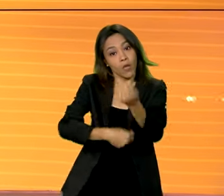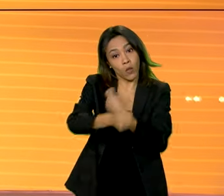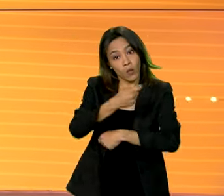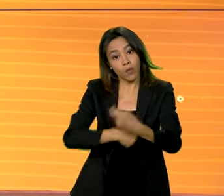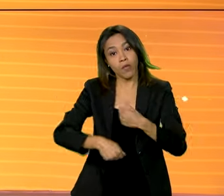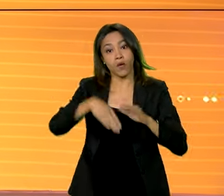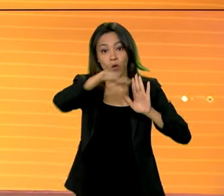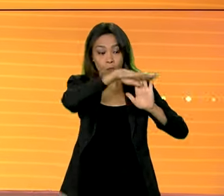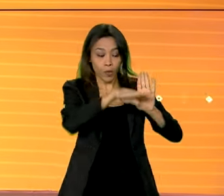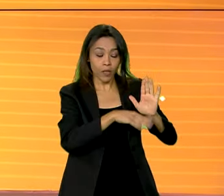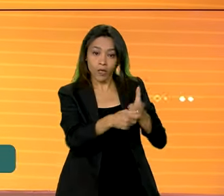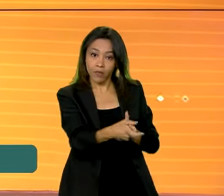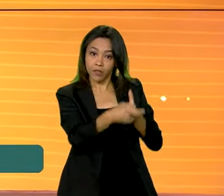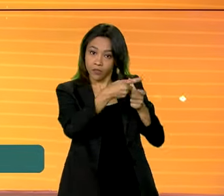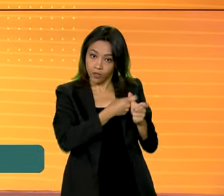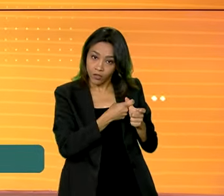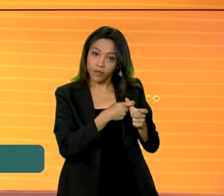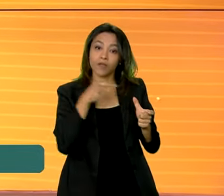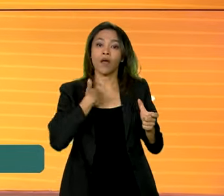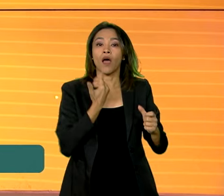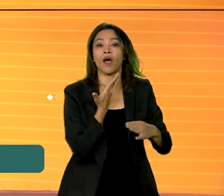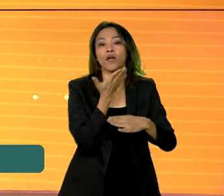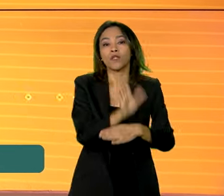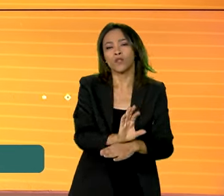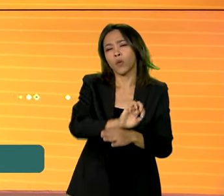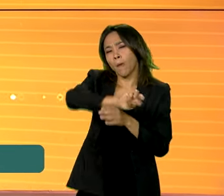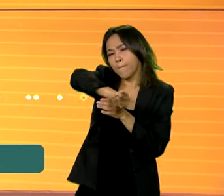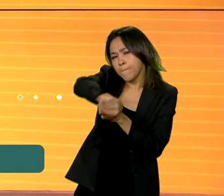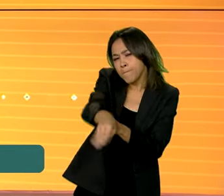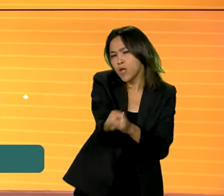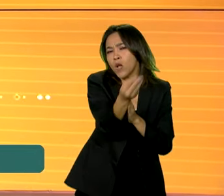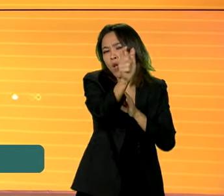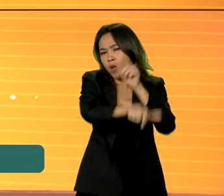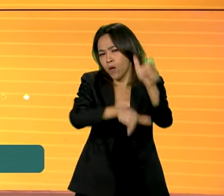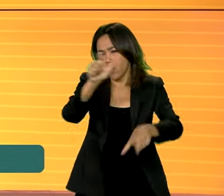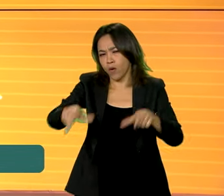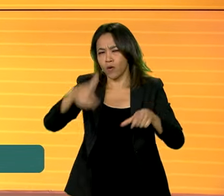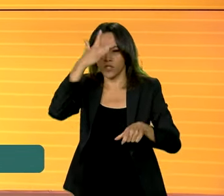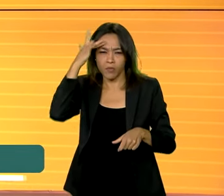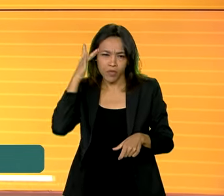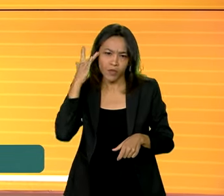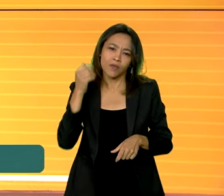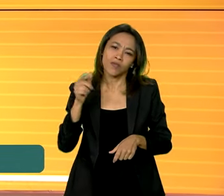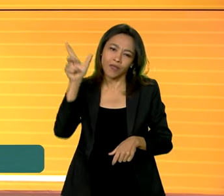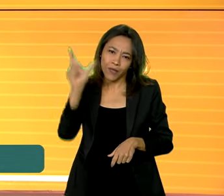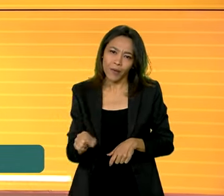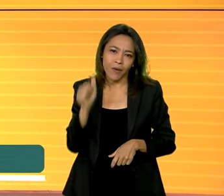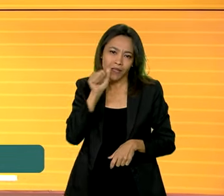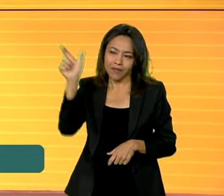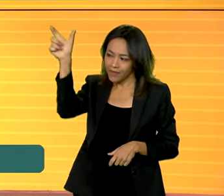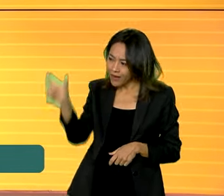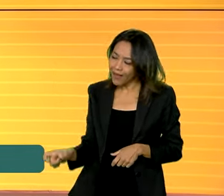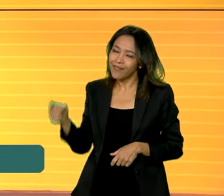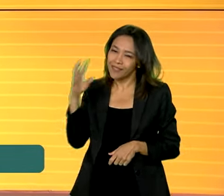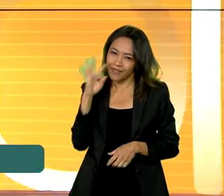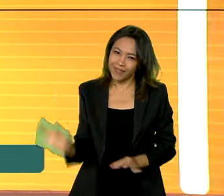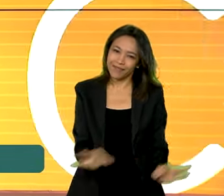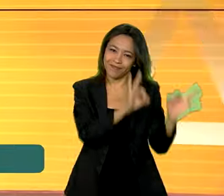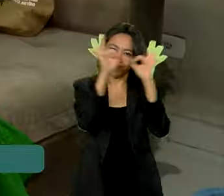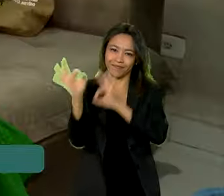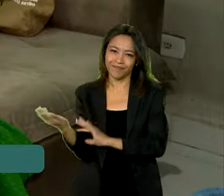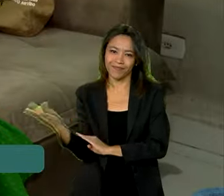Brasil chegou ao fim, mas beneficiou milhões de pessoas, como a Laís, que você vai conhecer na reportagem da Luana